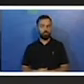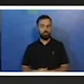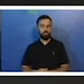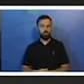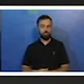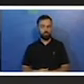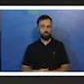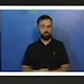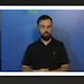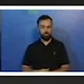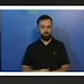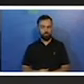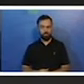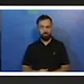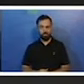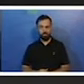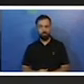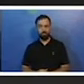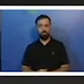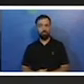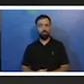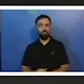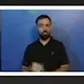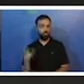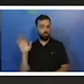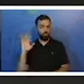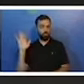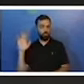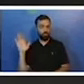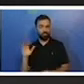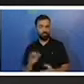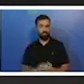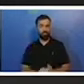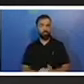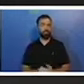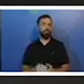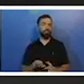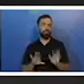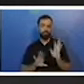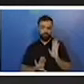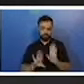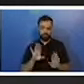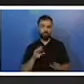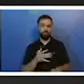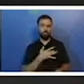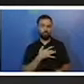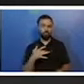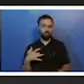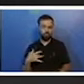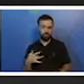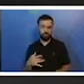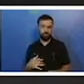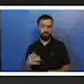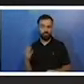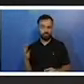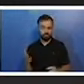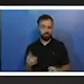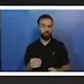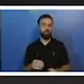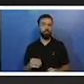recado Professor seu recado aí de despedida pro pessoal se cuida pessoal nós estamos aqui